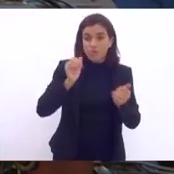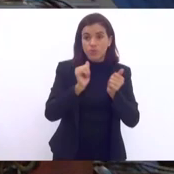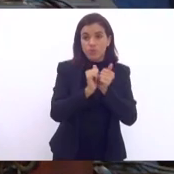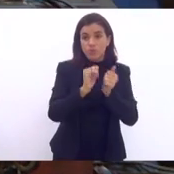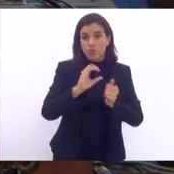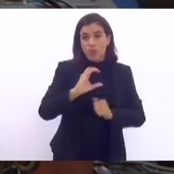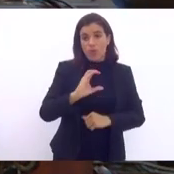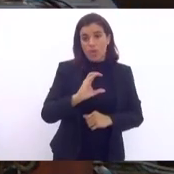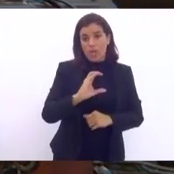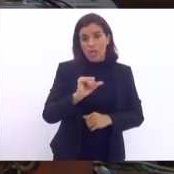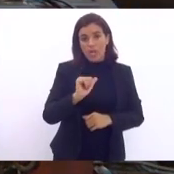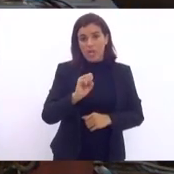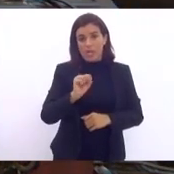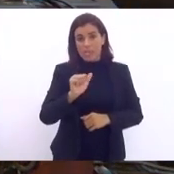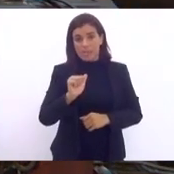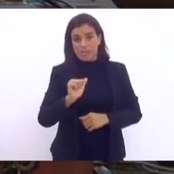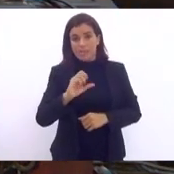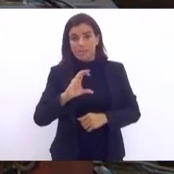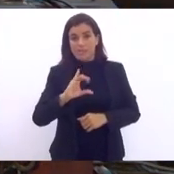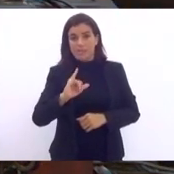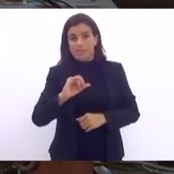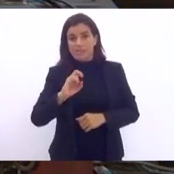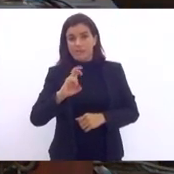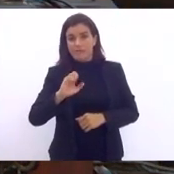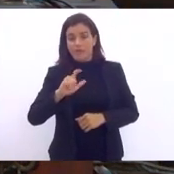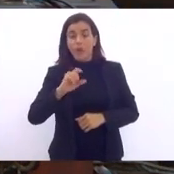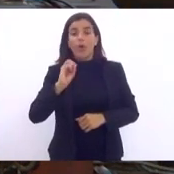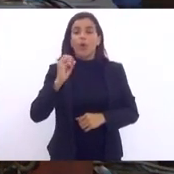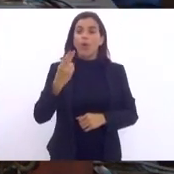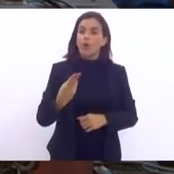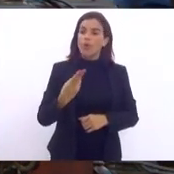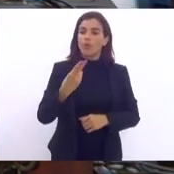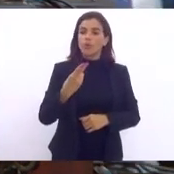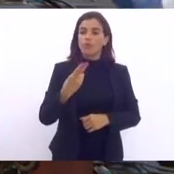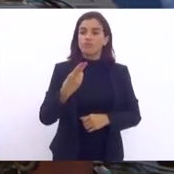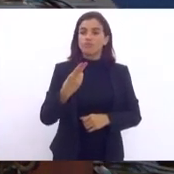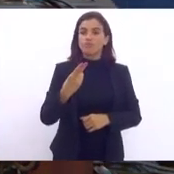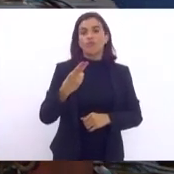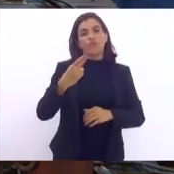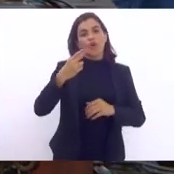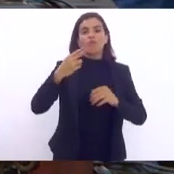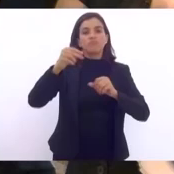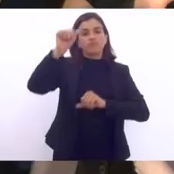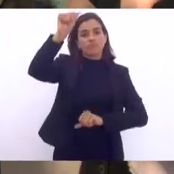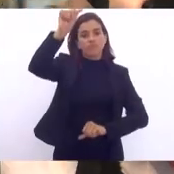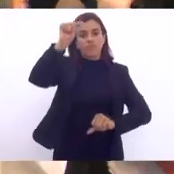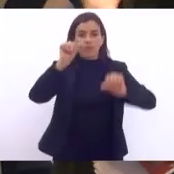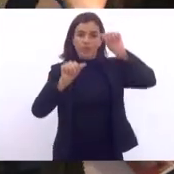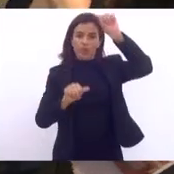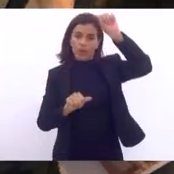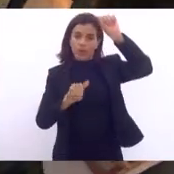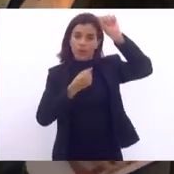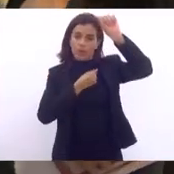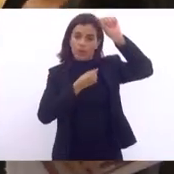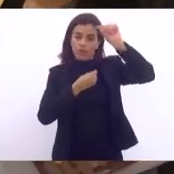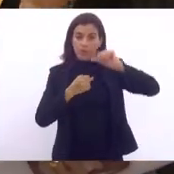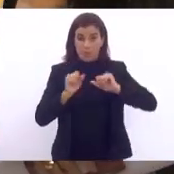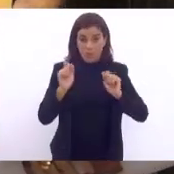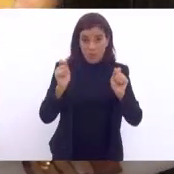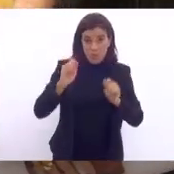convolo aqui mais para frente um pouquinho, vou tocando a pauta e a gente vai tentando o acordo aí. Presidente, posso dar uma sugestão pela